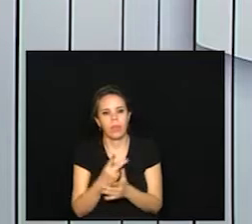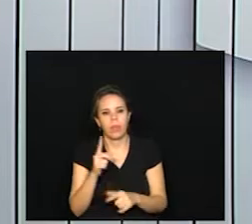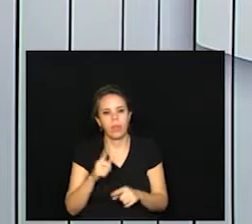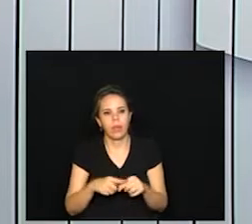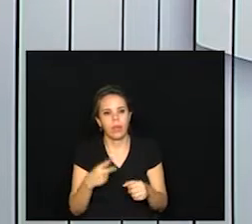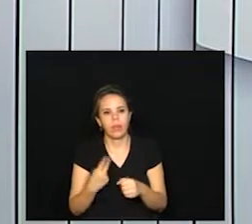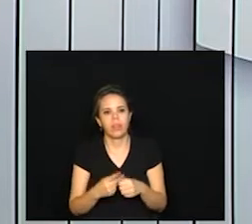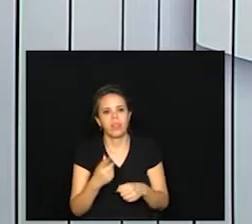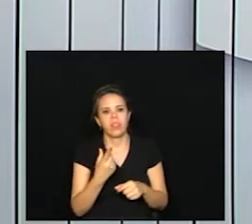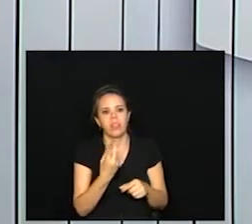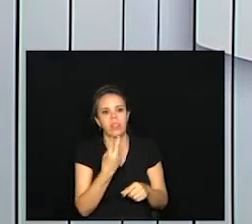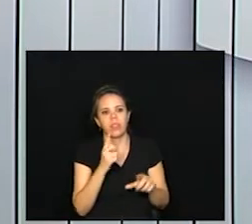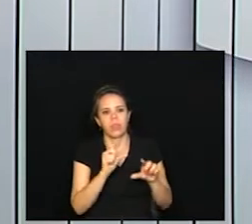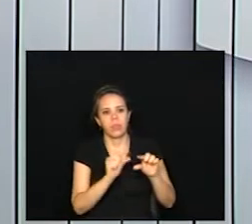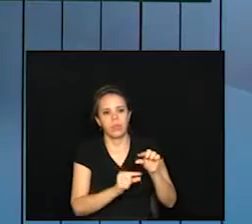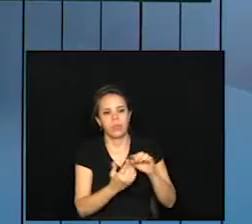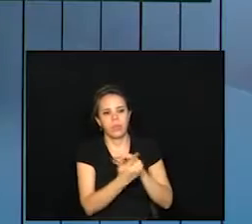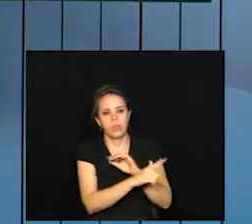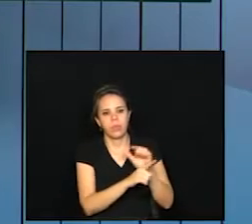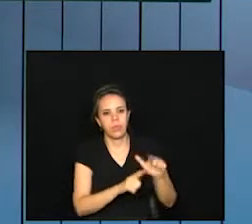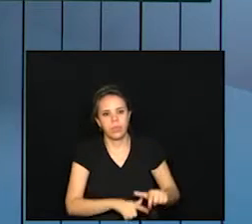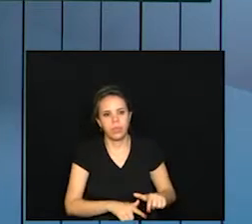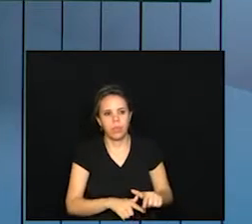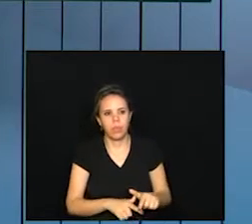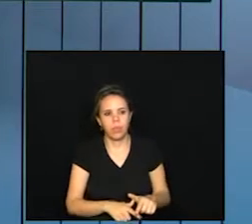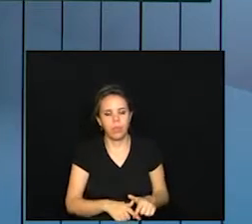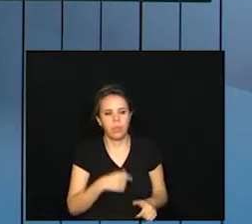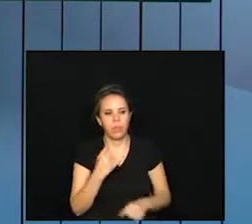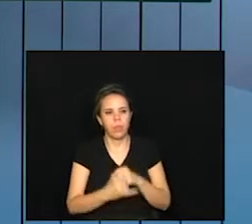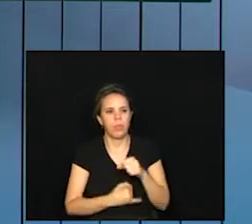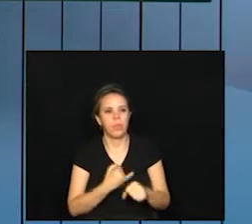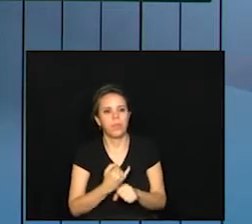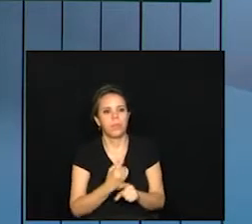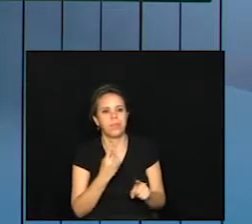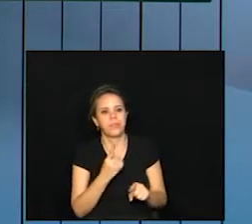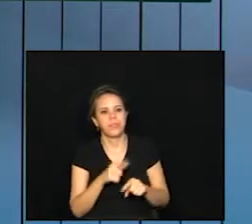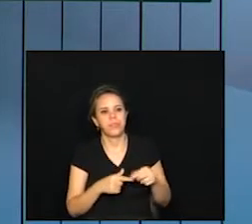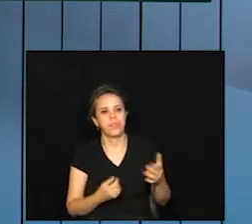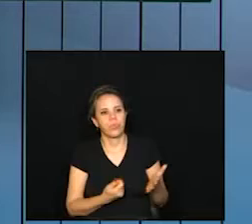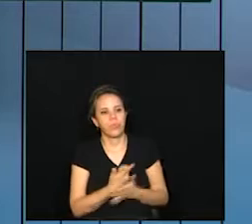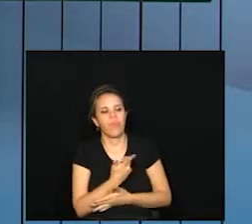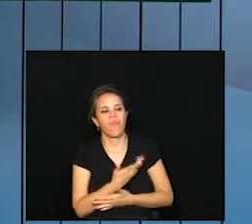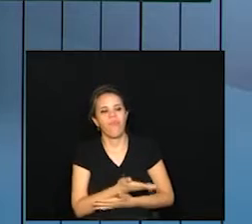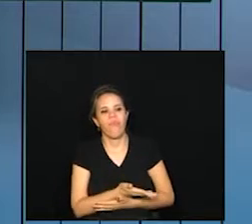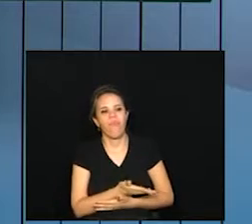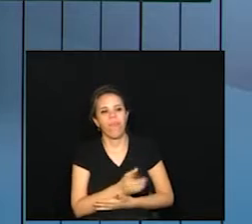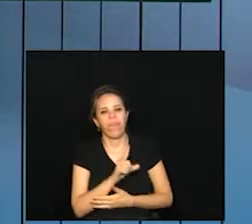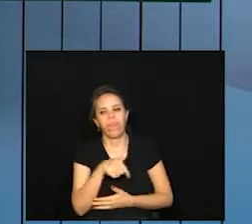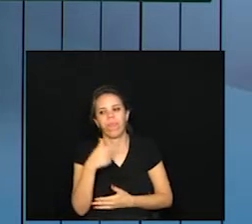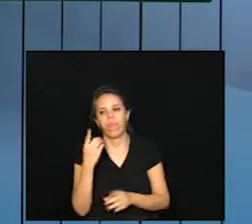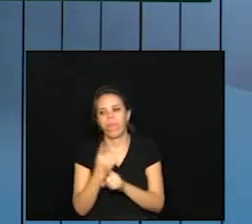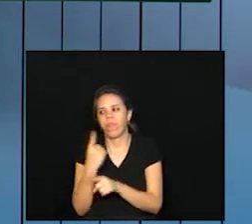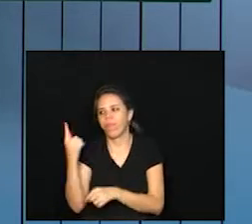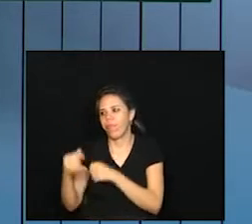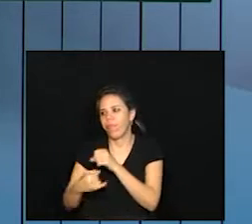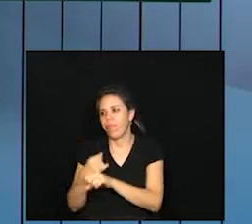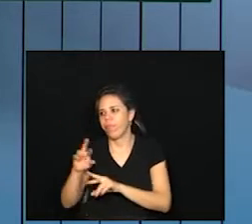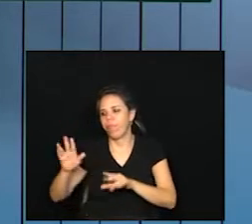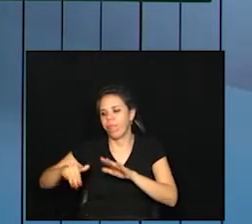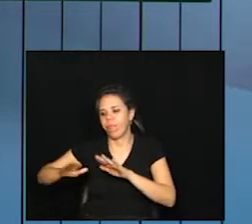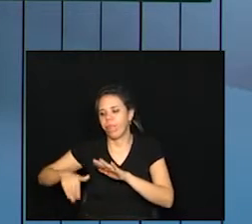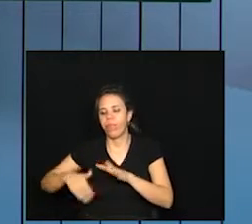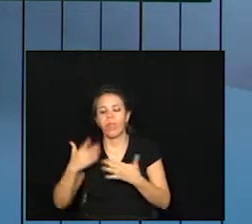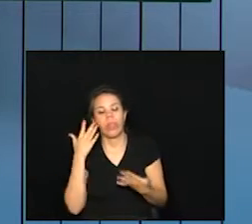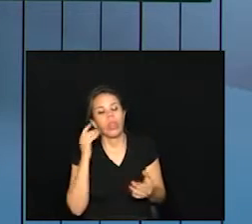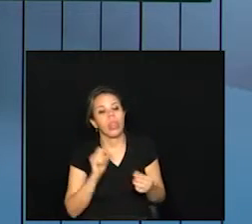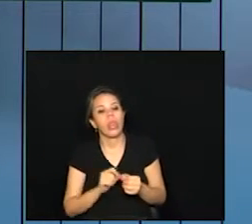mercadoria por um preço inferior. Então, ela está lá num site, ela viu uma mercadoria, comprou, de repente achou num outro site muito mais